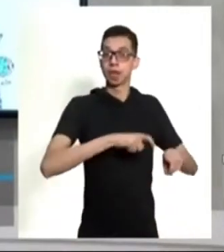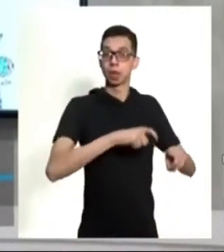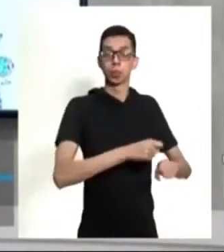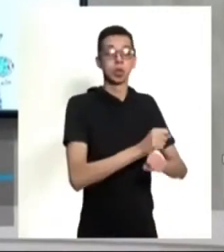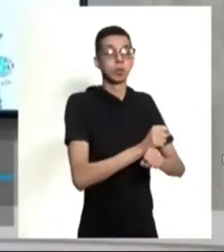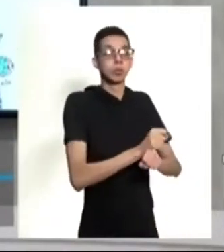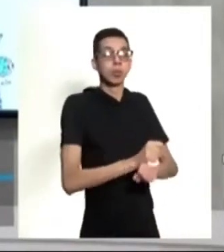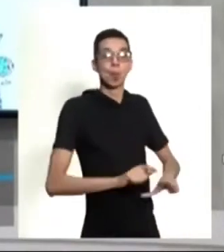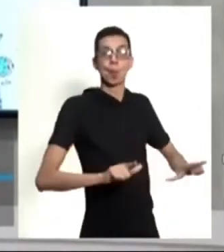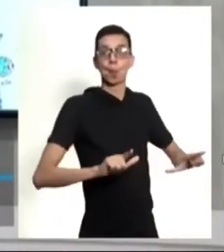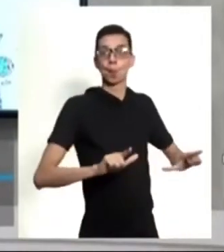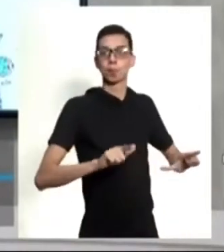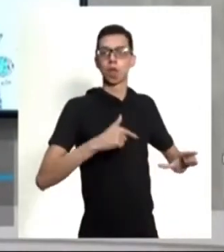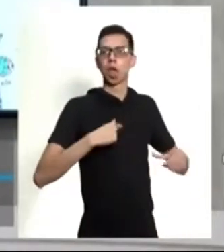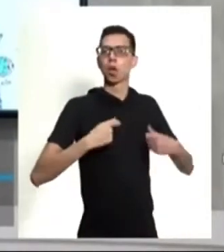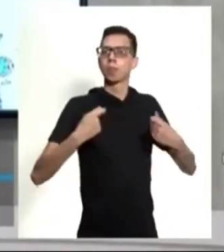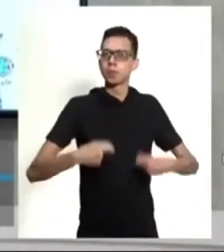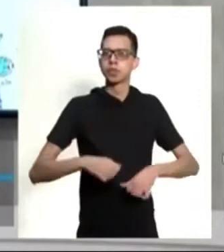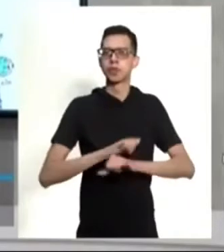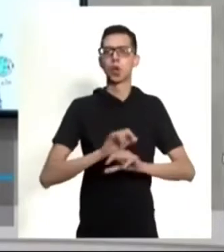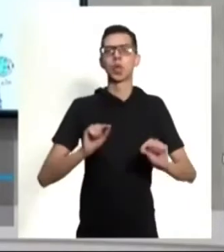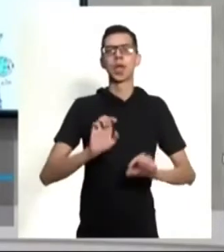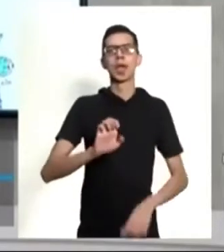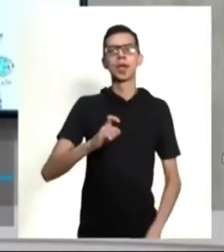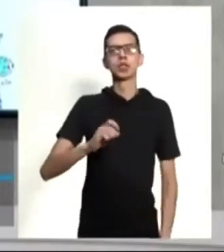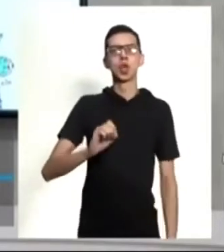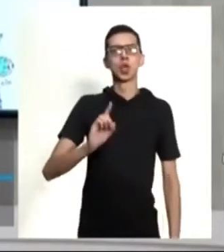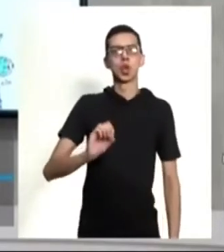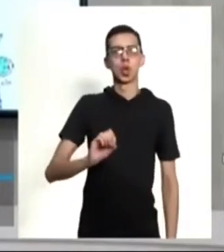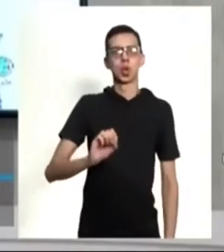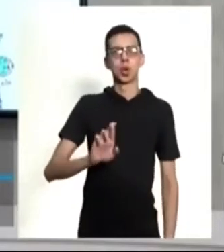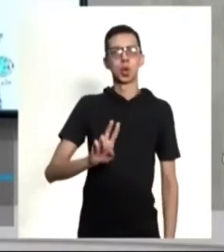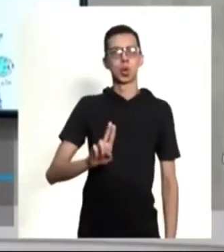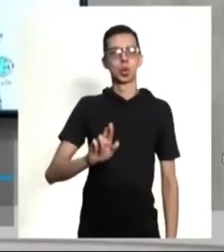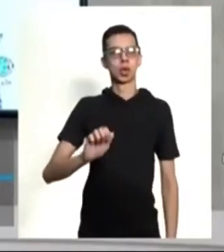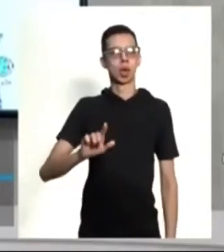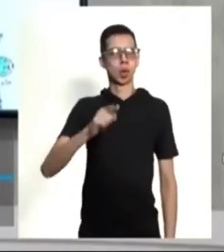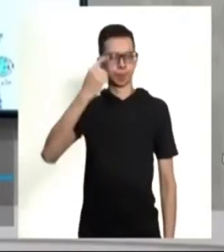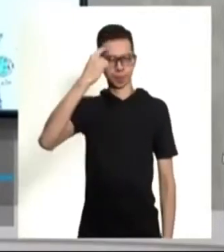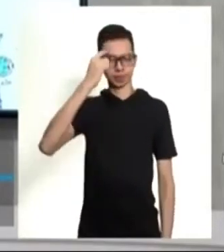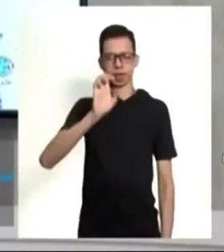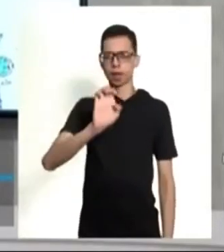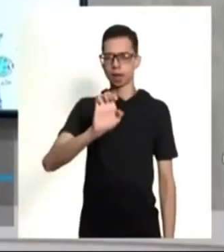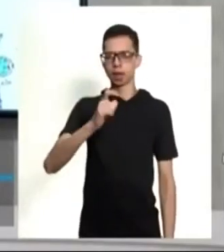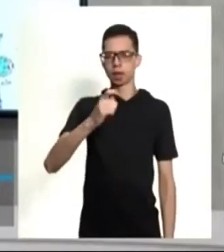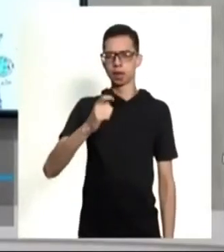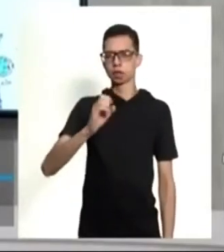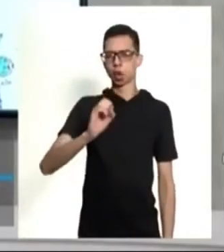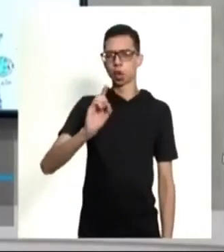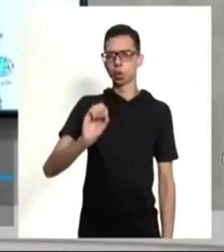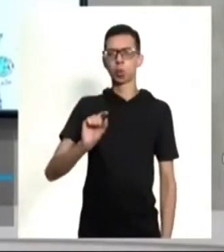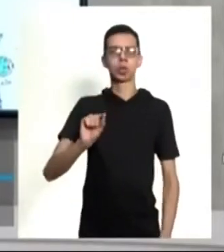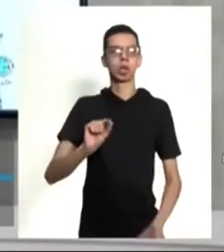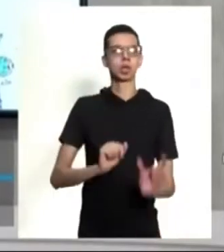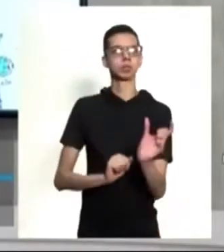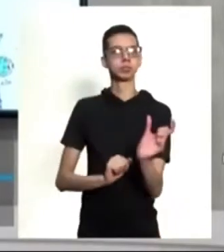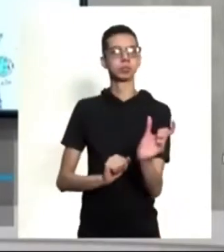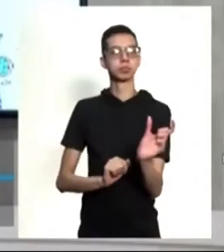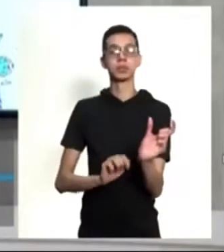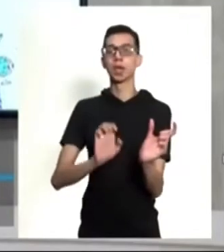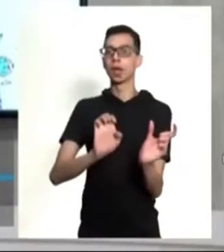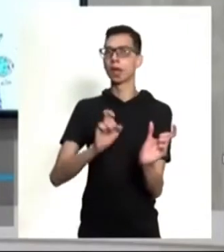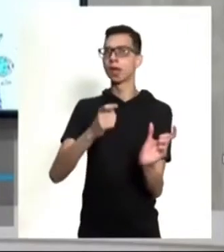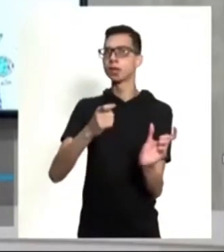que anotar. O que foi o êxodo rural? Pensa comigo. Êxodo rural. Bom, se foi um